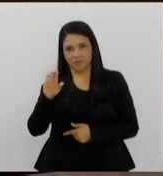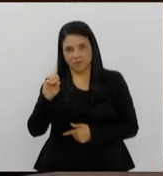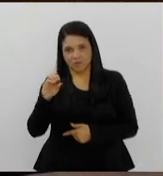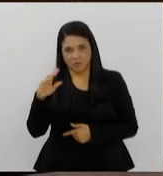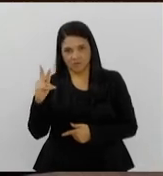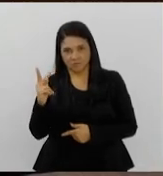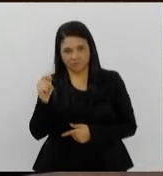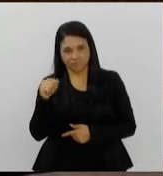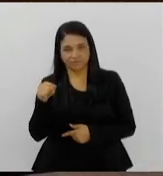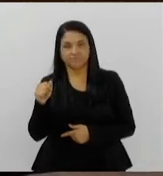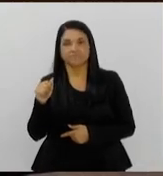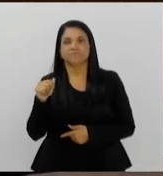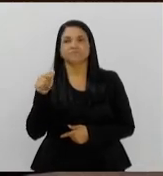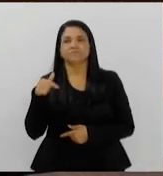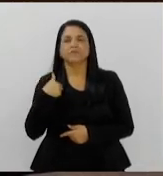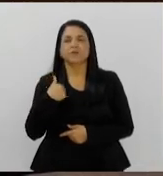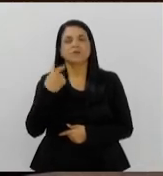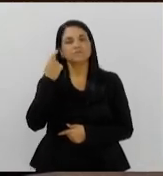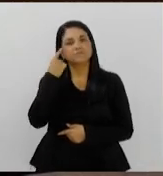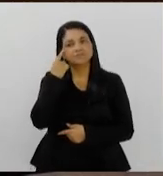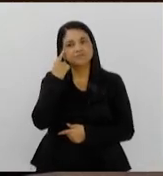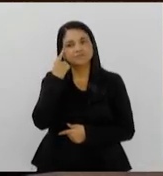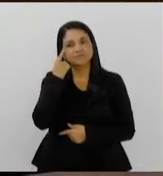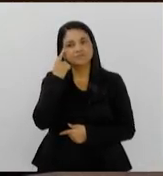Eu não acho